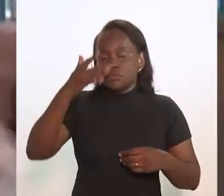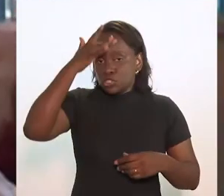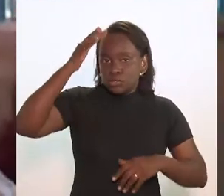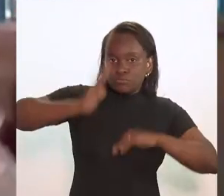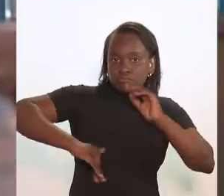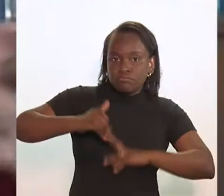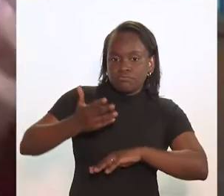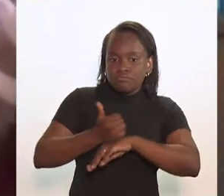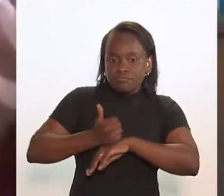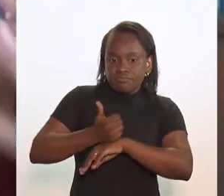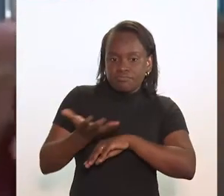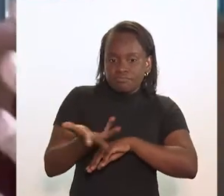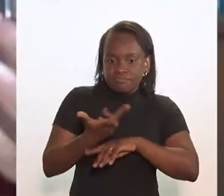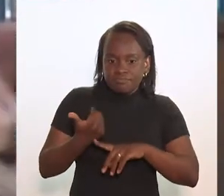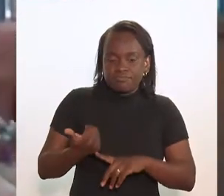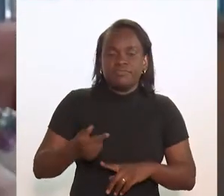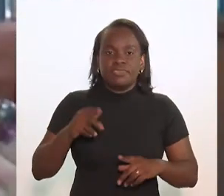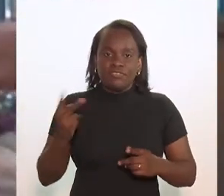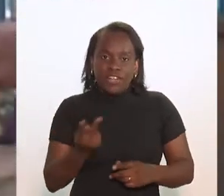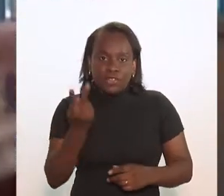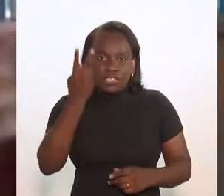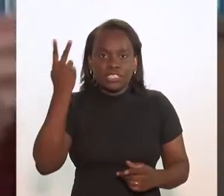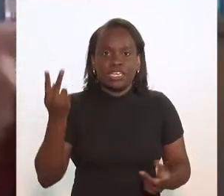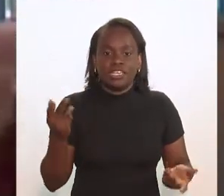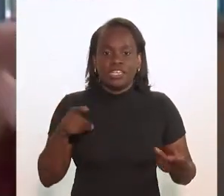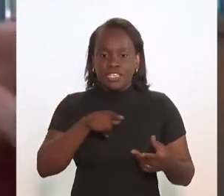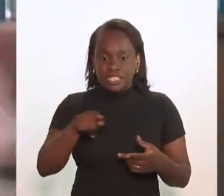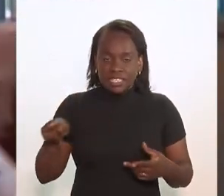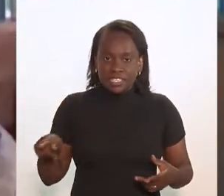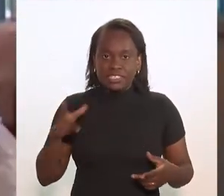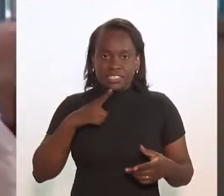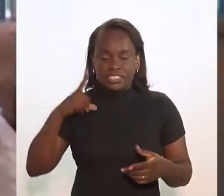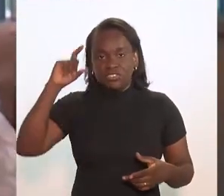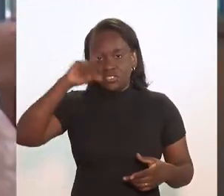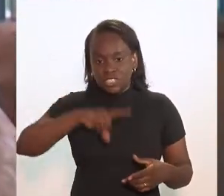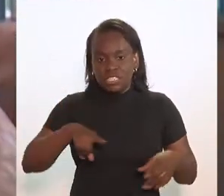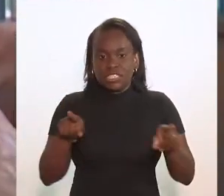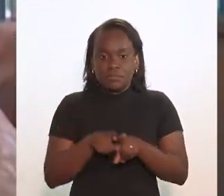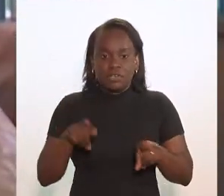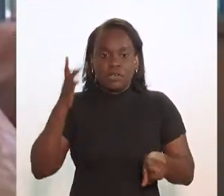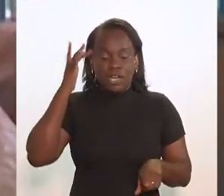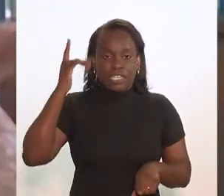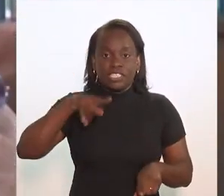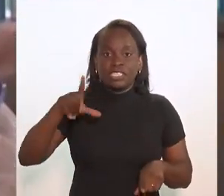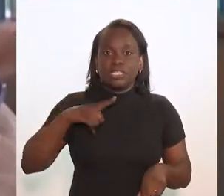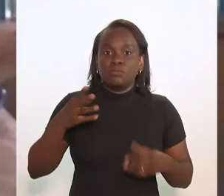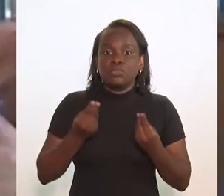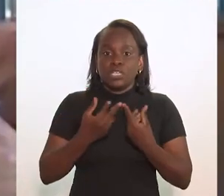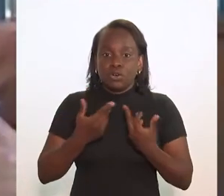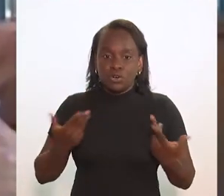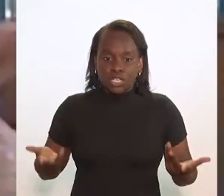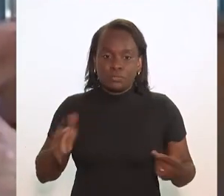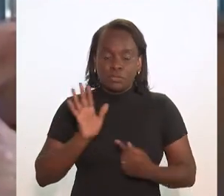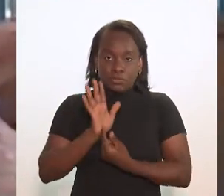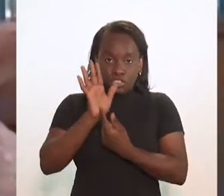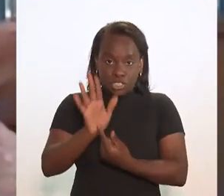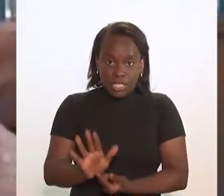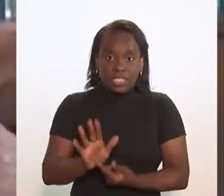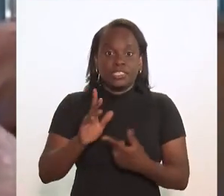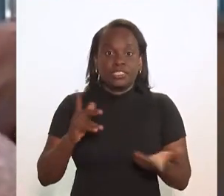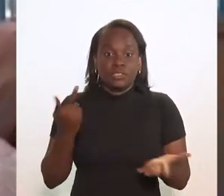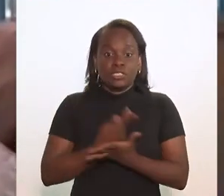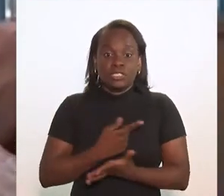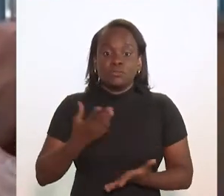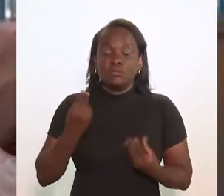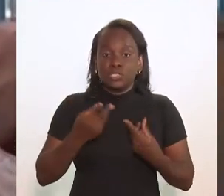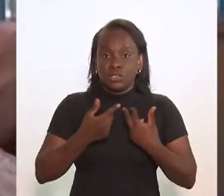os artistas, para valorizar os artistas, para valorizar a criatividade. E eu acho que a gente tem muita coisa para mostrar